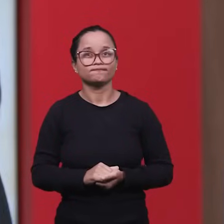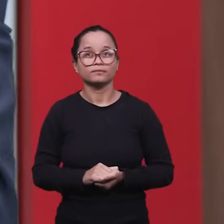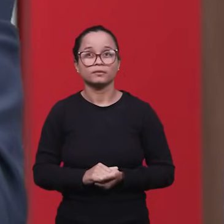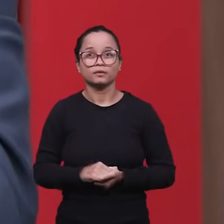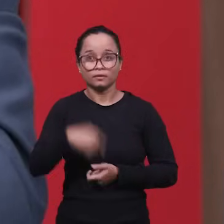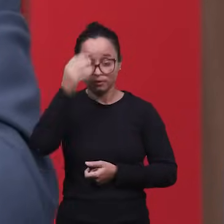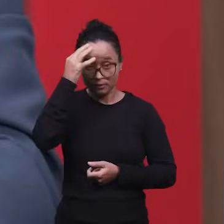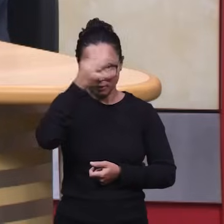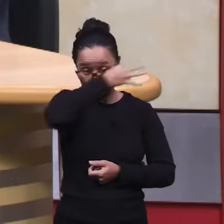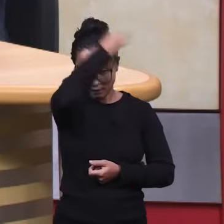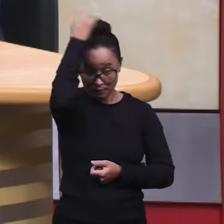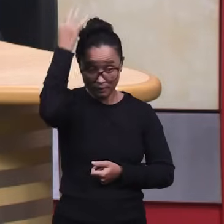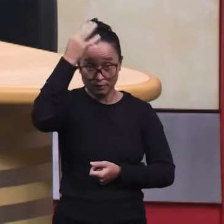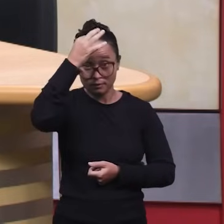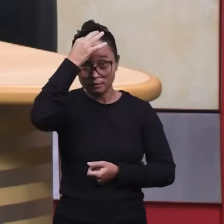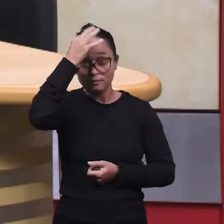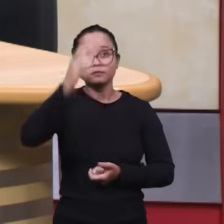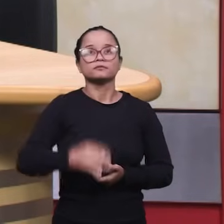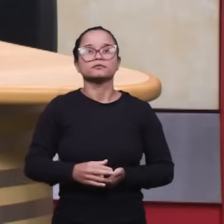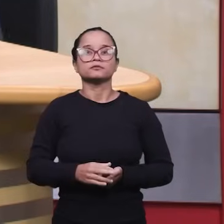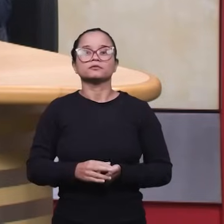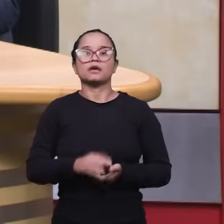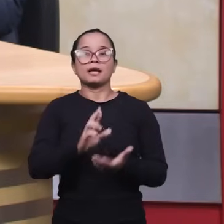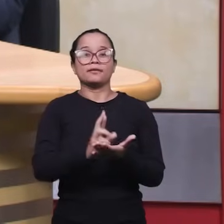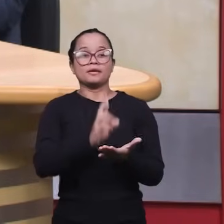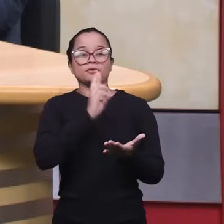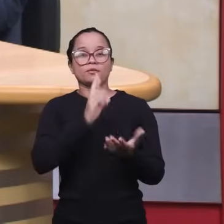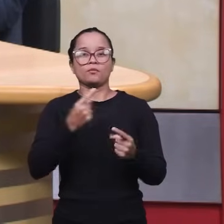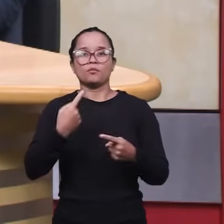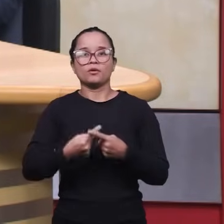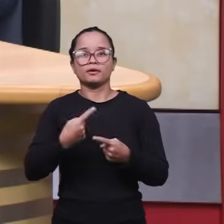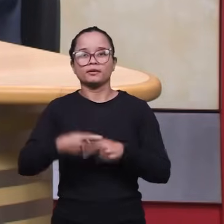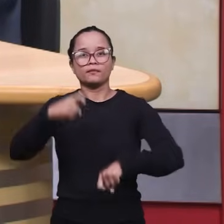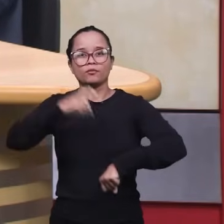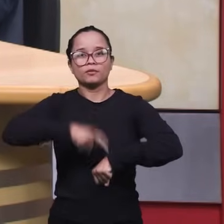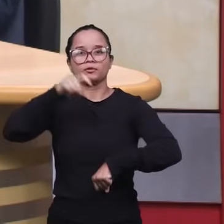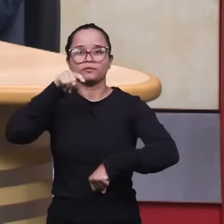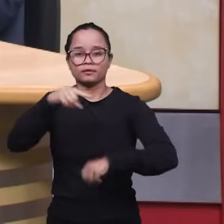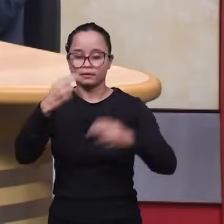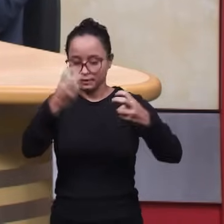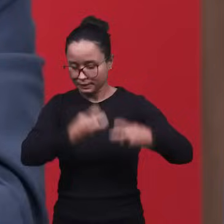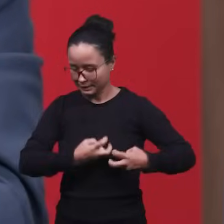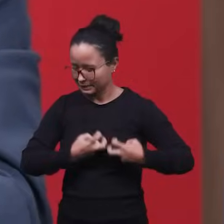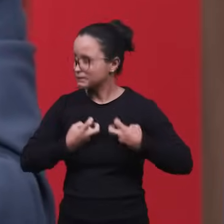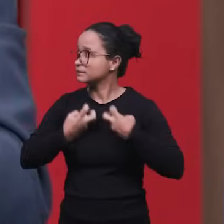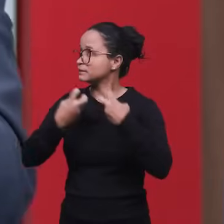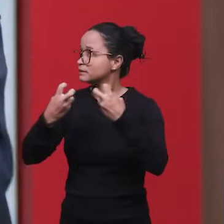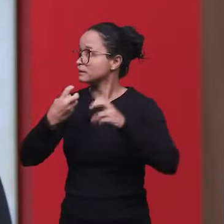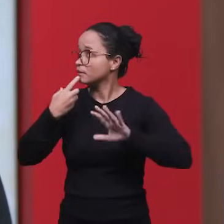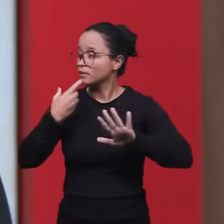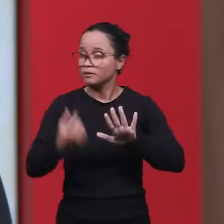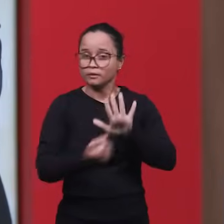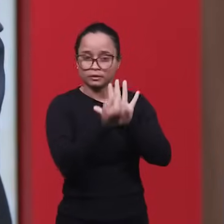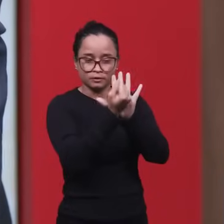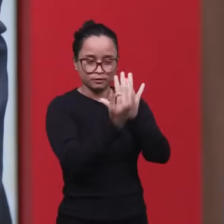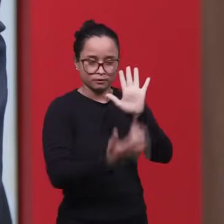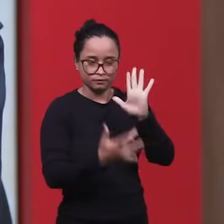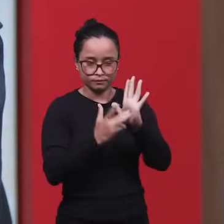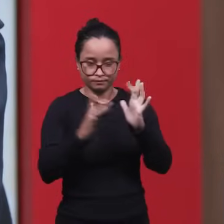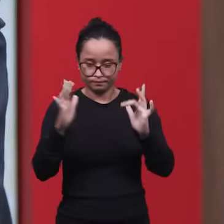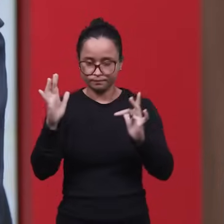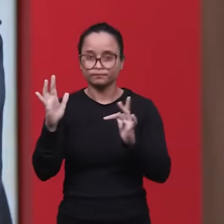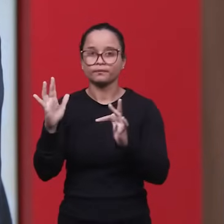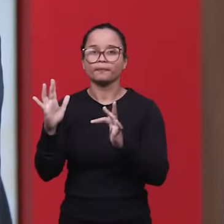O mesmo Espírito que inspirou a palavra é o que vai responder. Porque quando você clama pelo sangue de Jesus, você apresenta o sacrifício